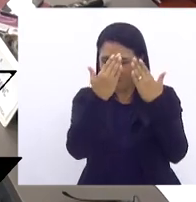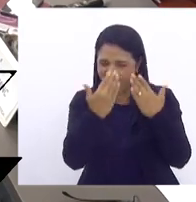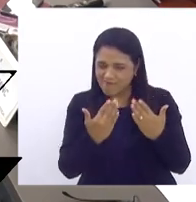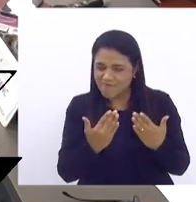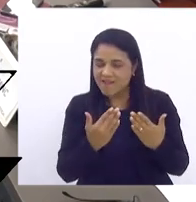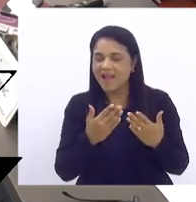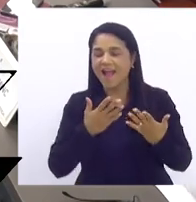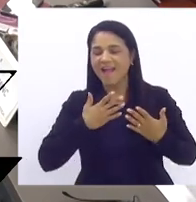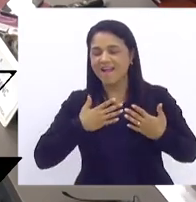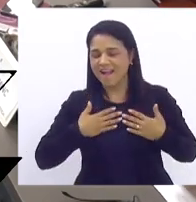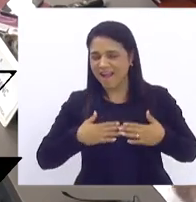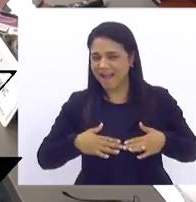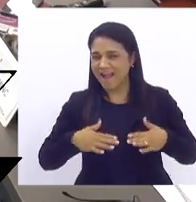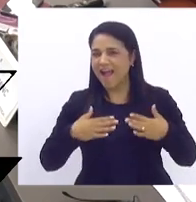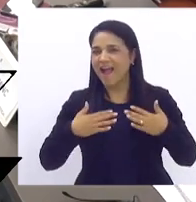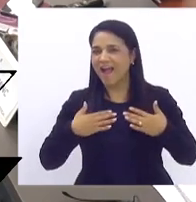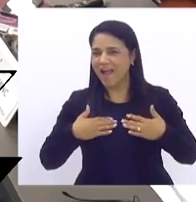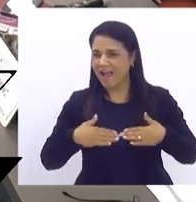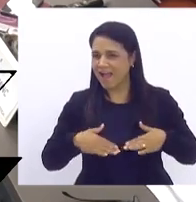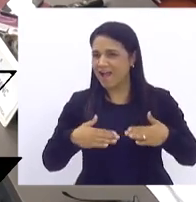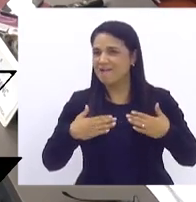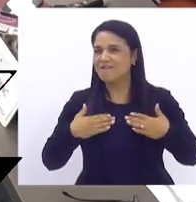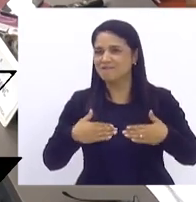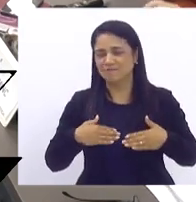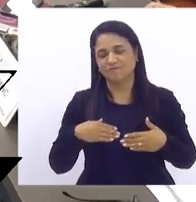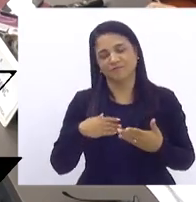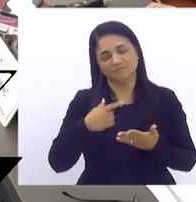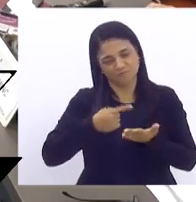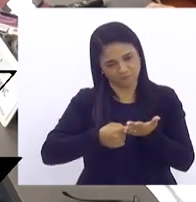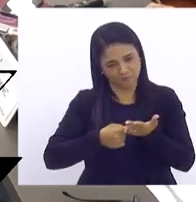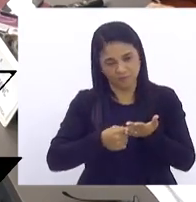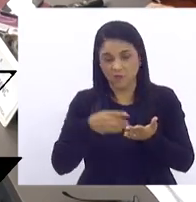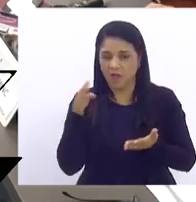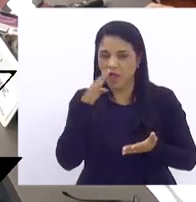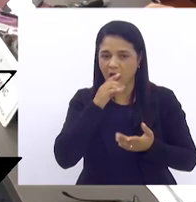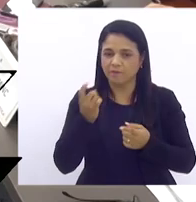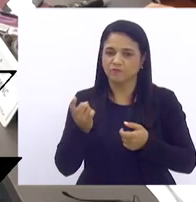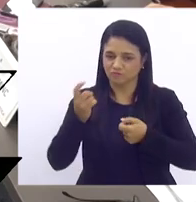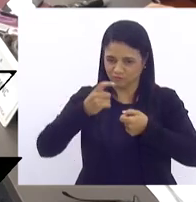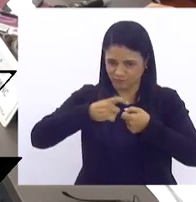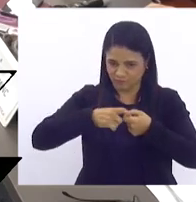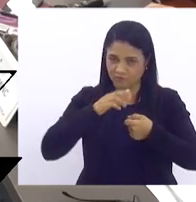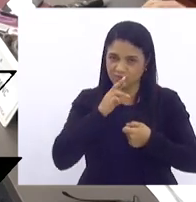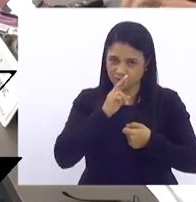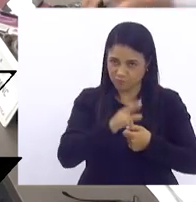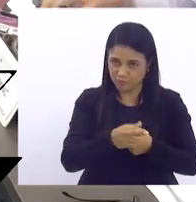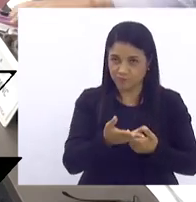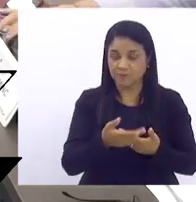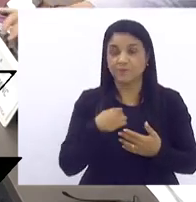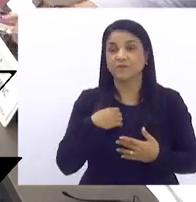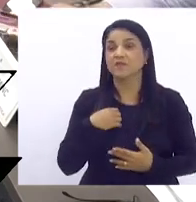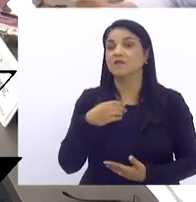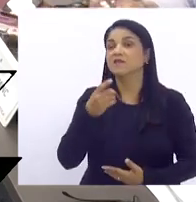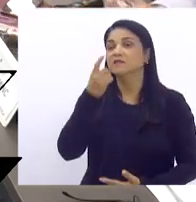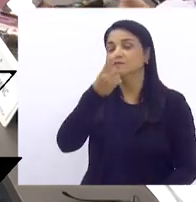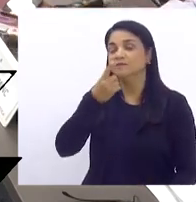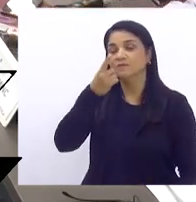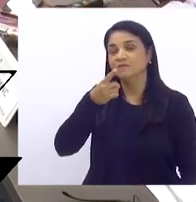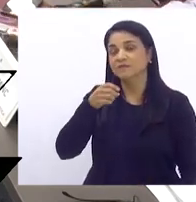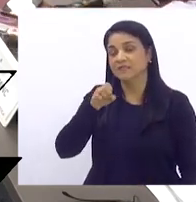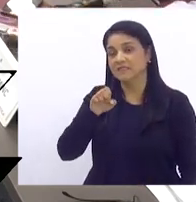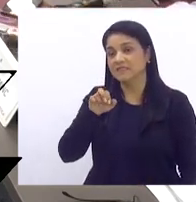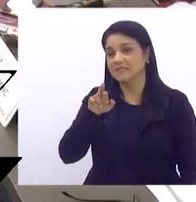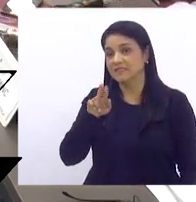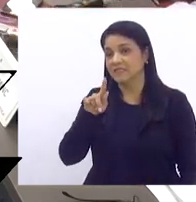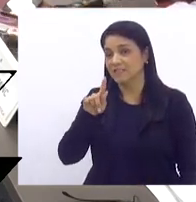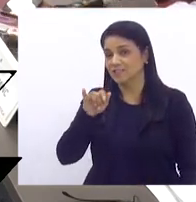avaliar calmamente, me comprometendo a trazer o mais rápido possível. Tá? Doutor Serginho, deixa eu lhe dar uma sugestão. Pois não. Eu acho que